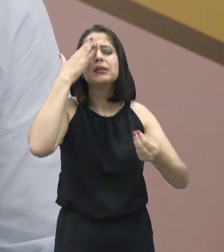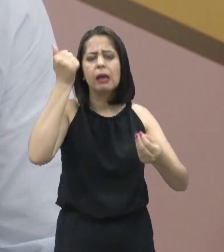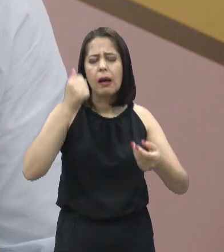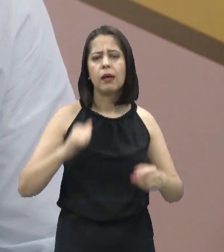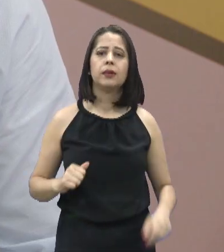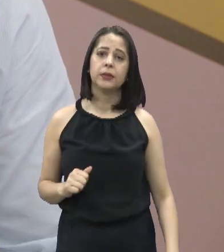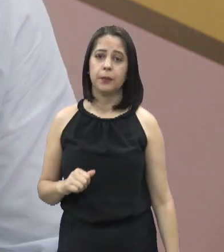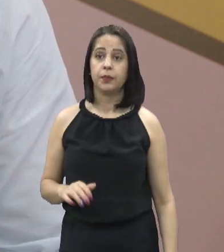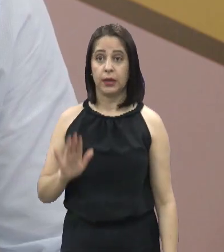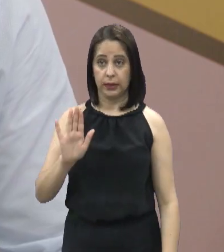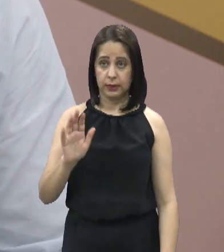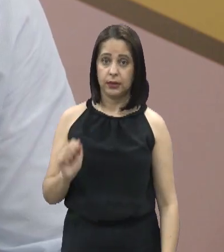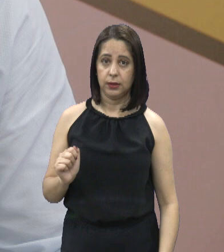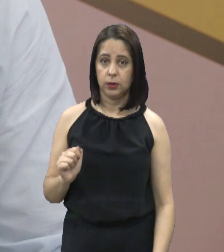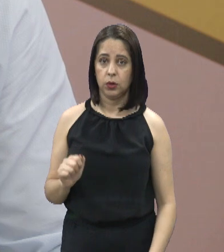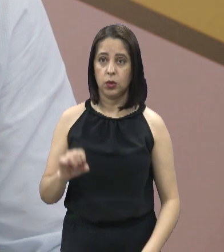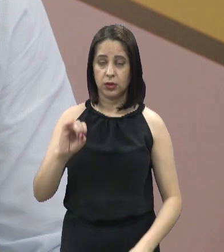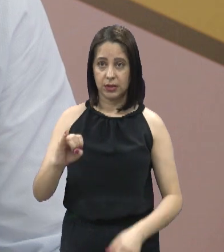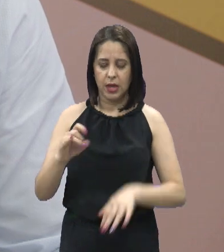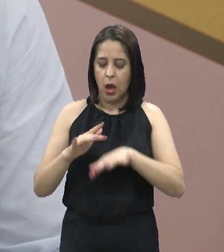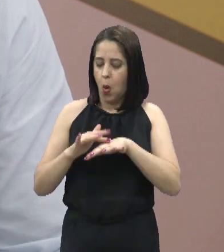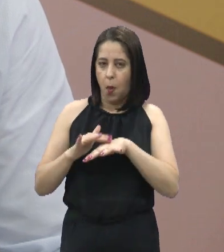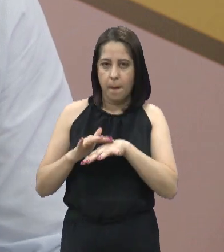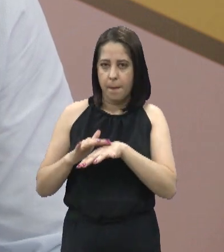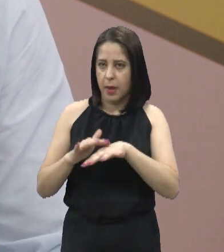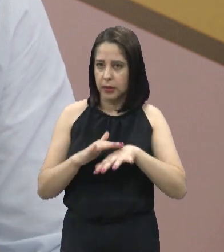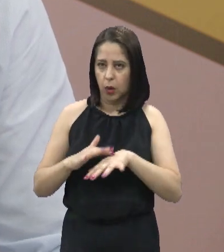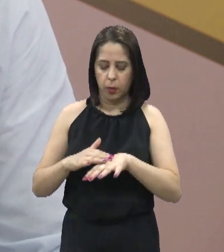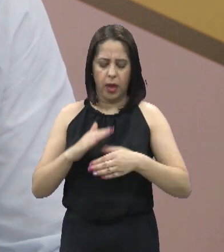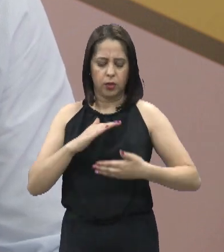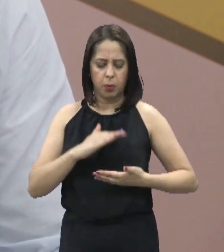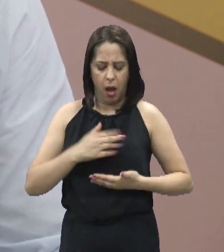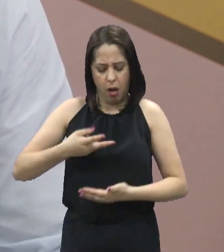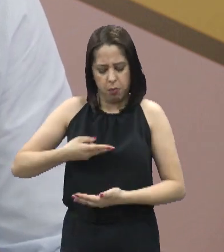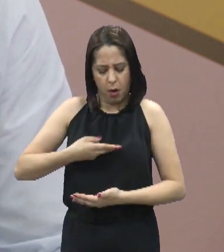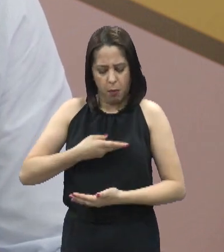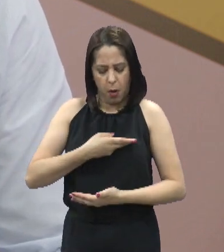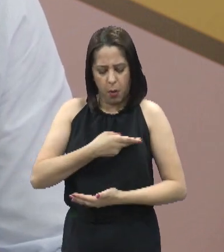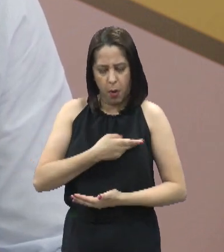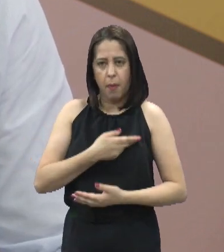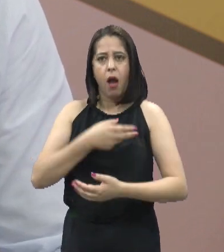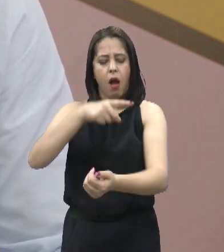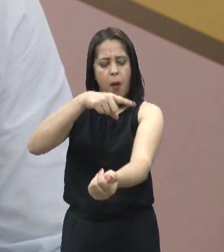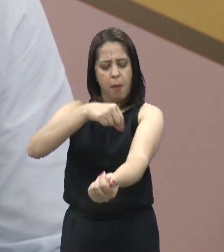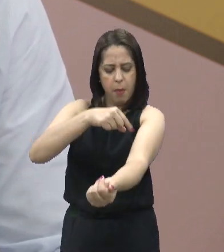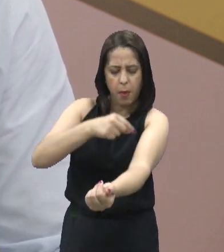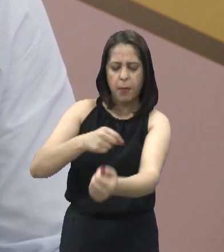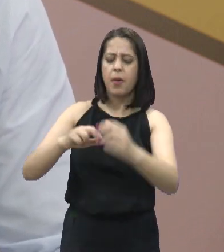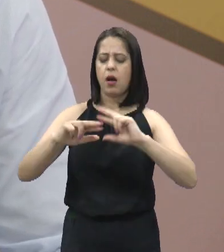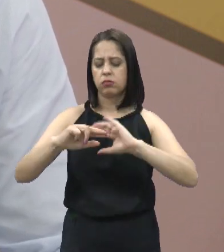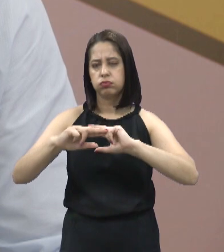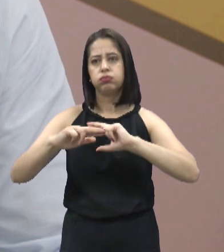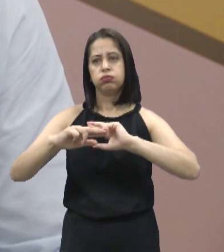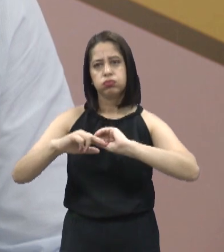quando é um tratamento, uma doença localizada, que a gente faz a cirurgia, eventualmente faz a quimioterapia, a radioterapia, a